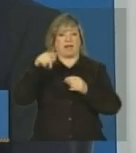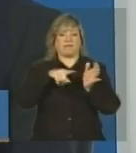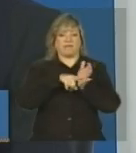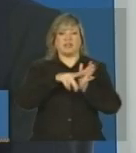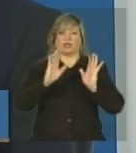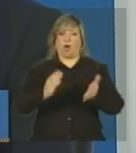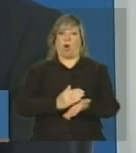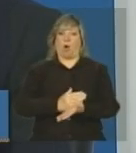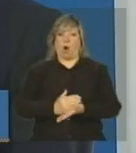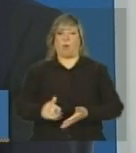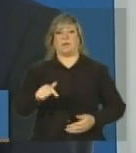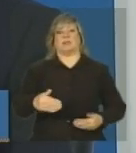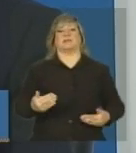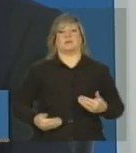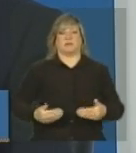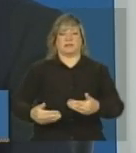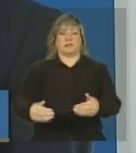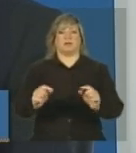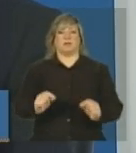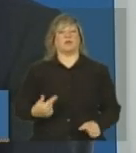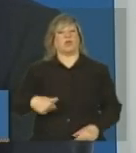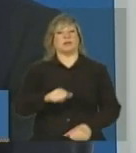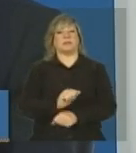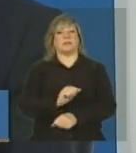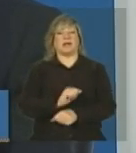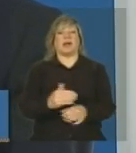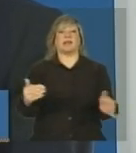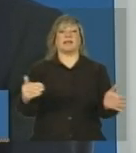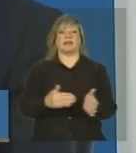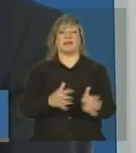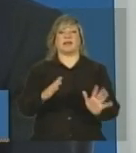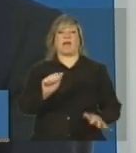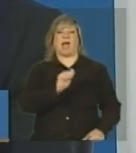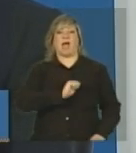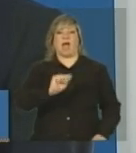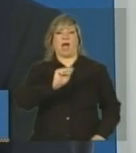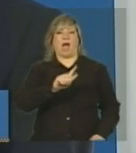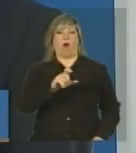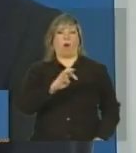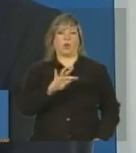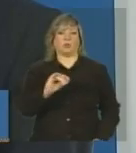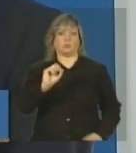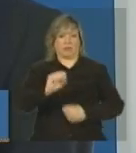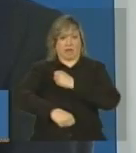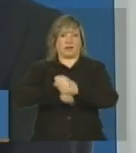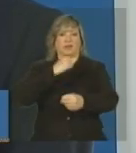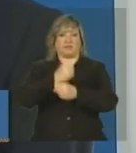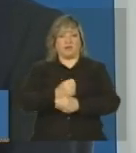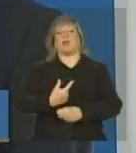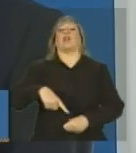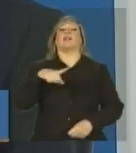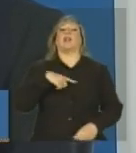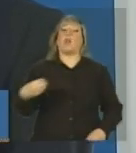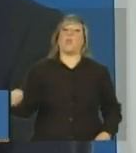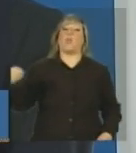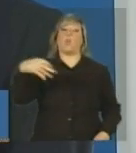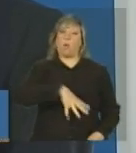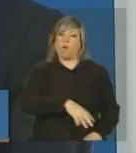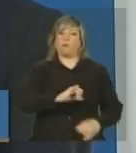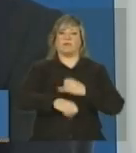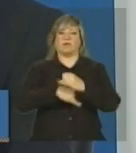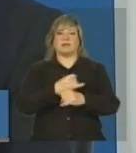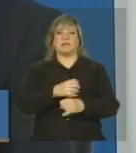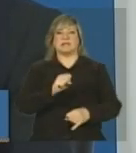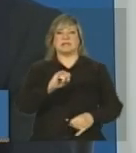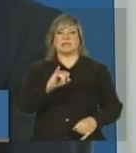demos início a esse processo. Esperamos que até agosto do ano que vem a gente tenha um novo sistema informatizado no